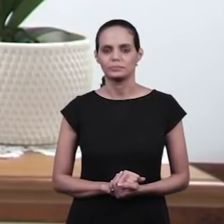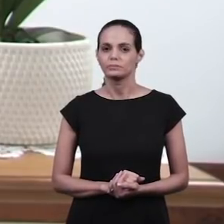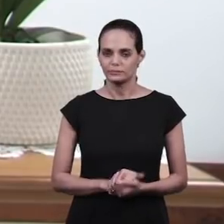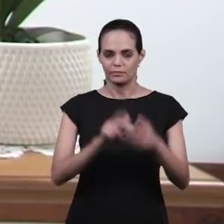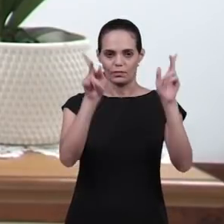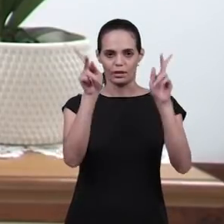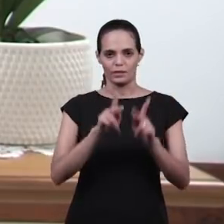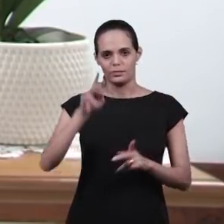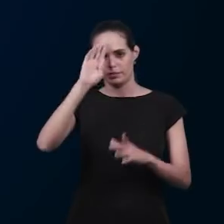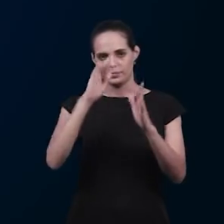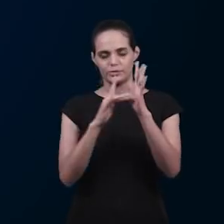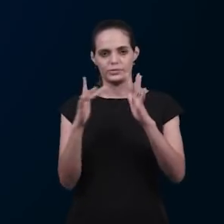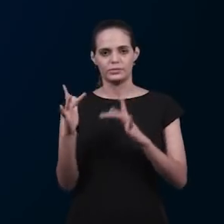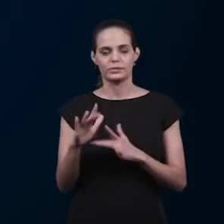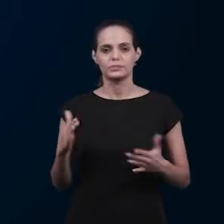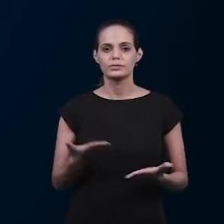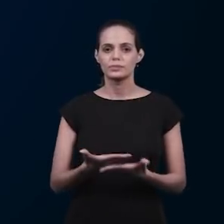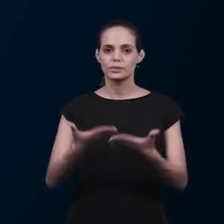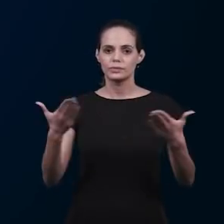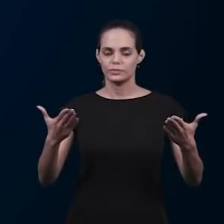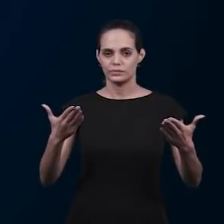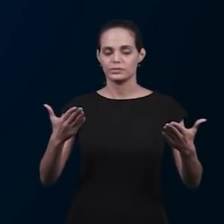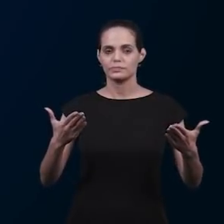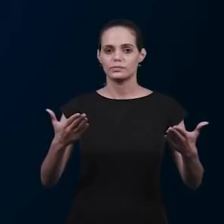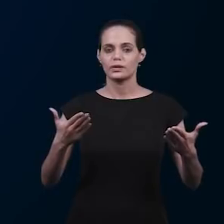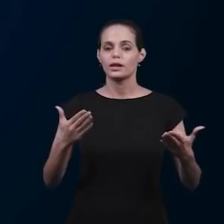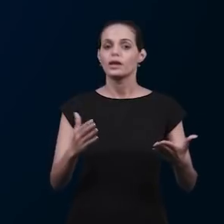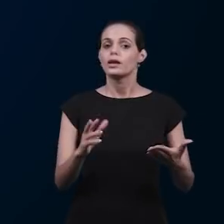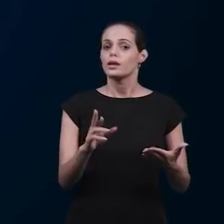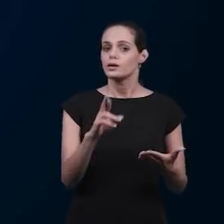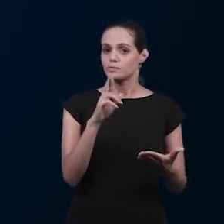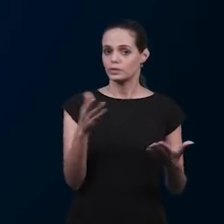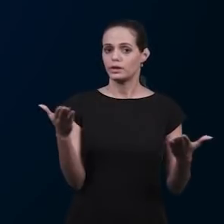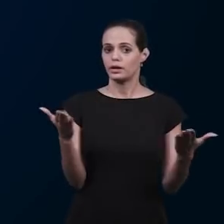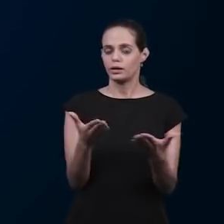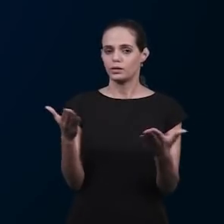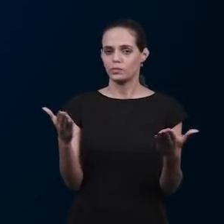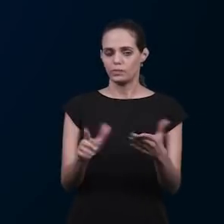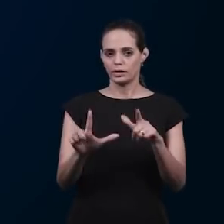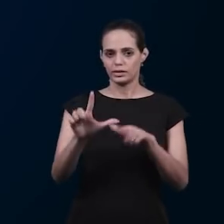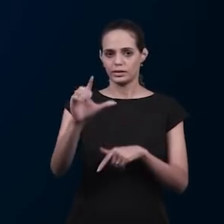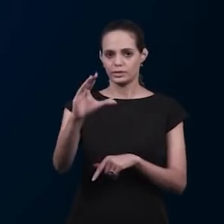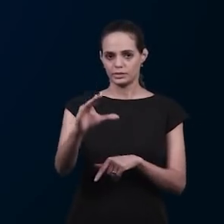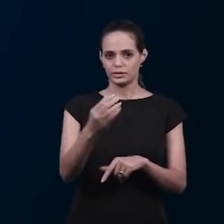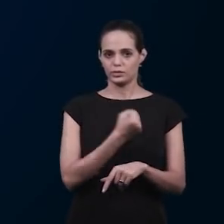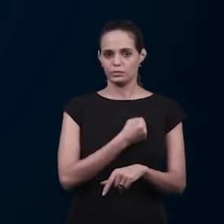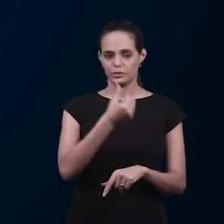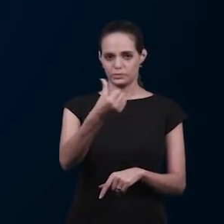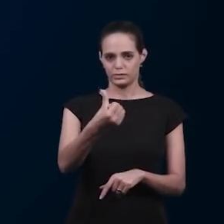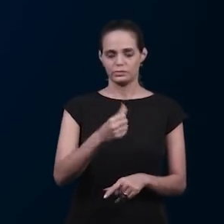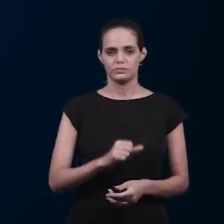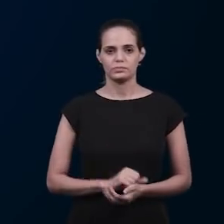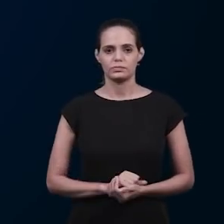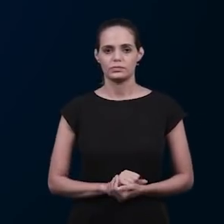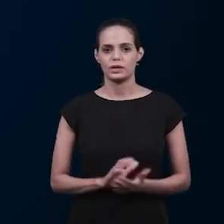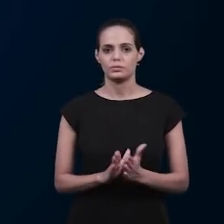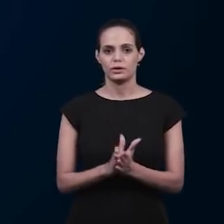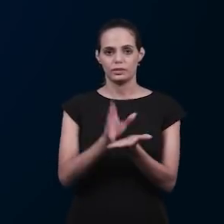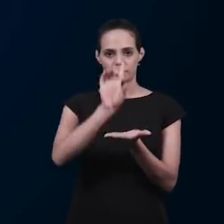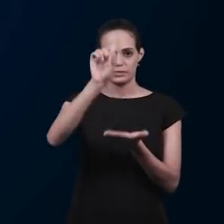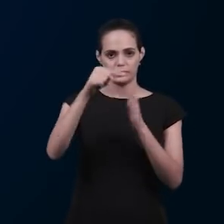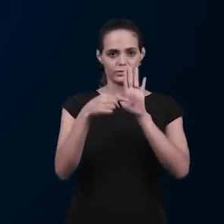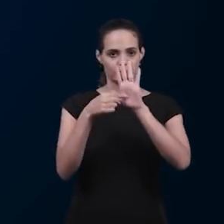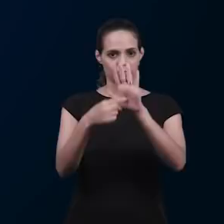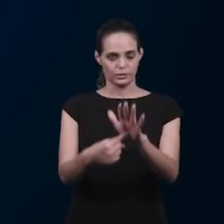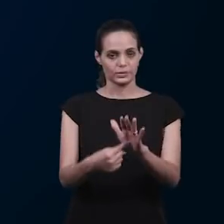então a sua resposta. A paz do Senhor Jesus, irmãos. Respondendo à pergunta número 6, letra C, a palavra